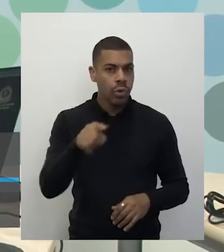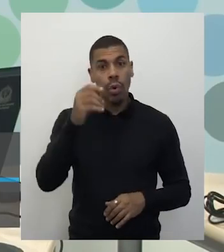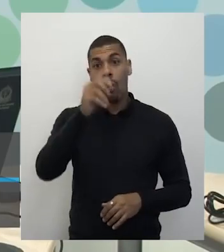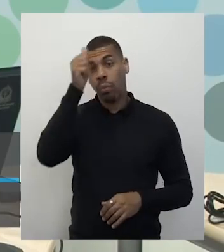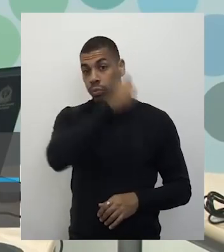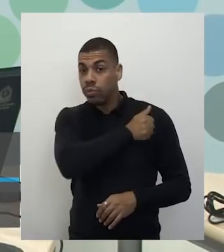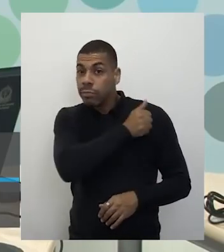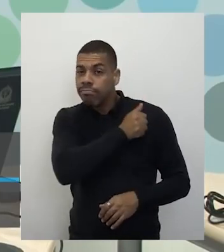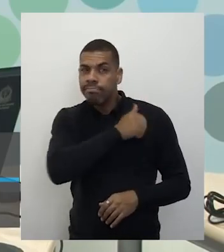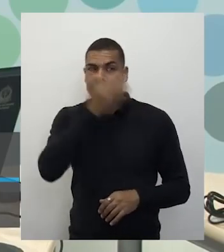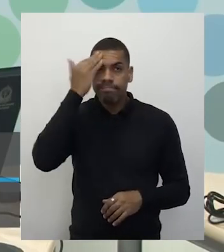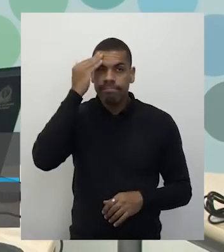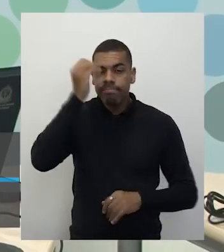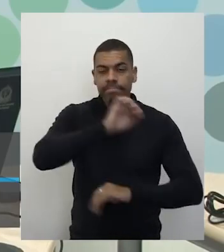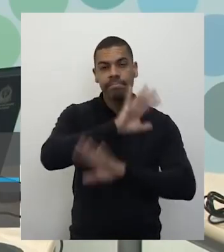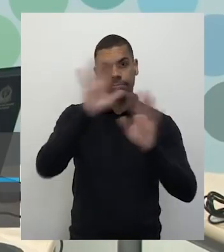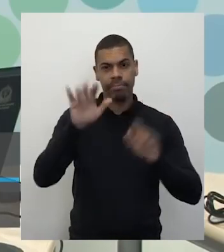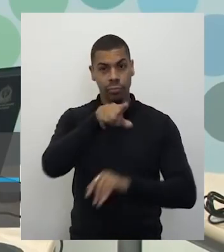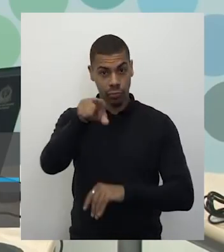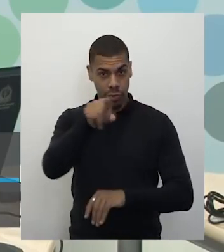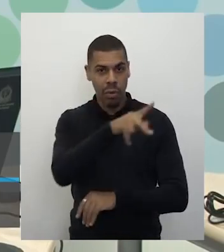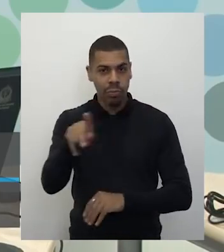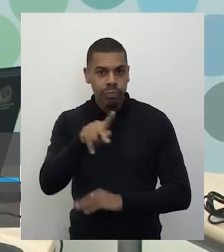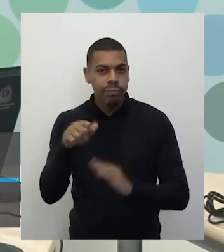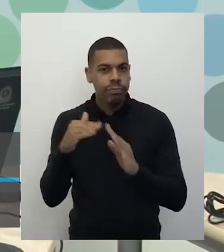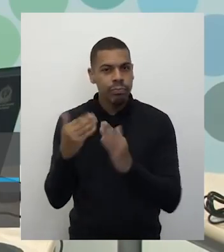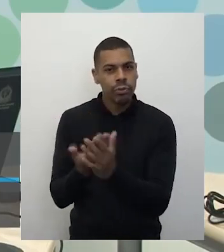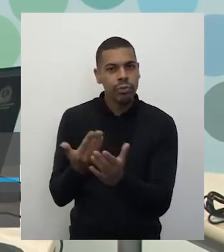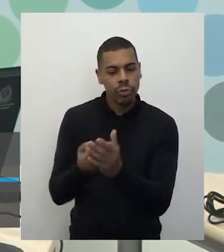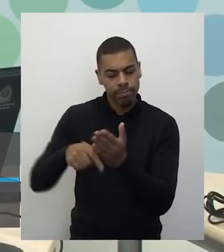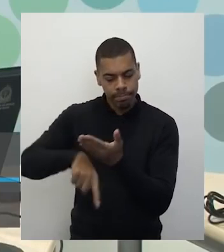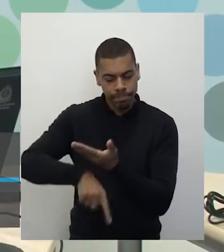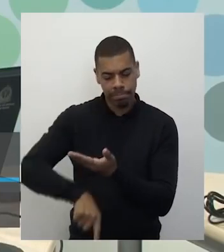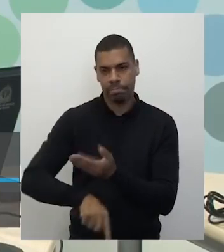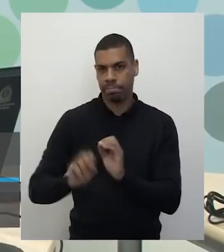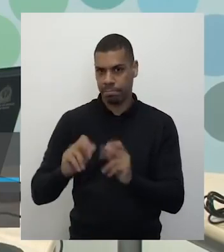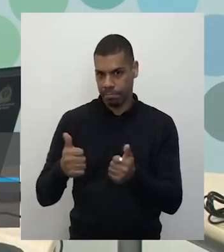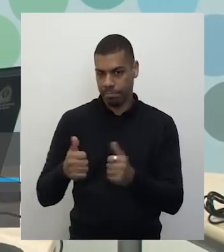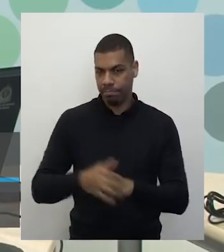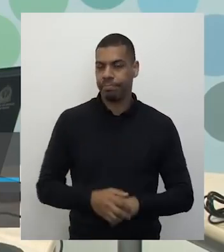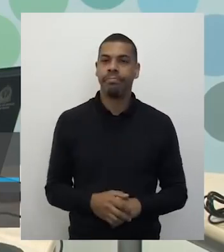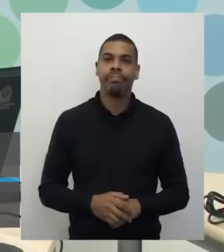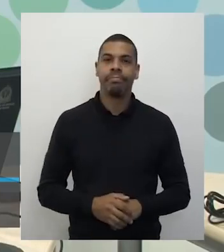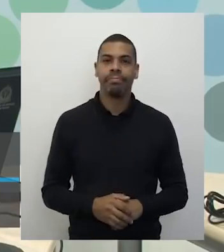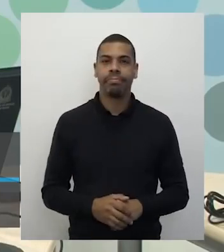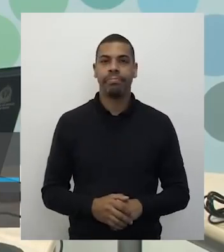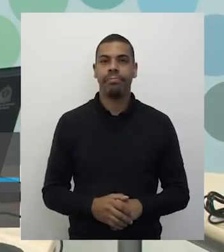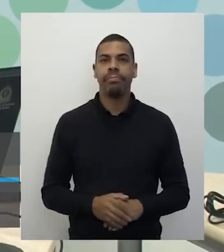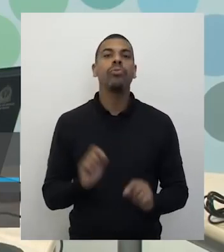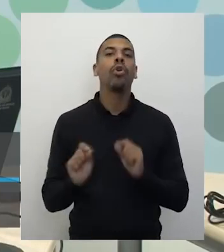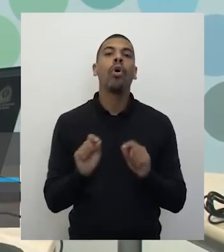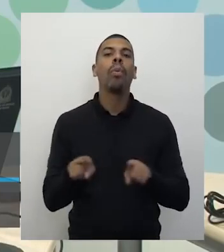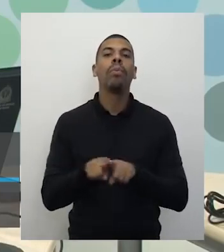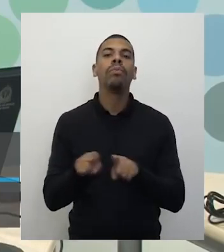conseguir entender, mas obviamente você vai aprofundar quando achar mais adequado e a gente também, certo? Então, seguinte,